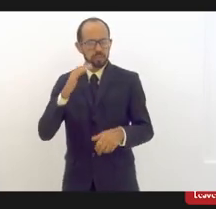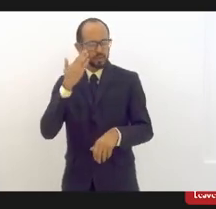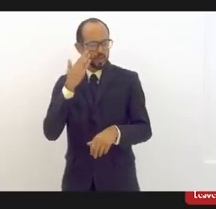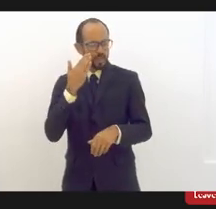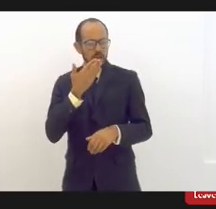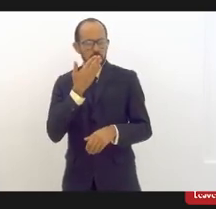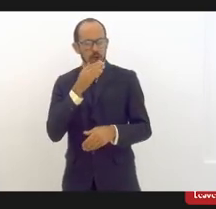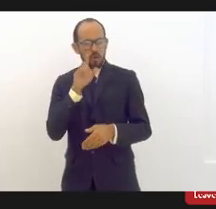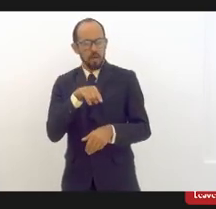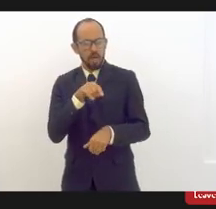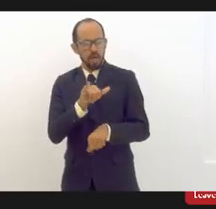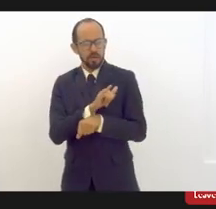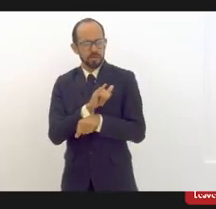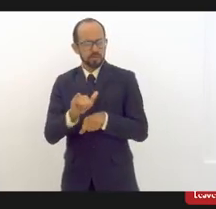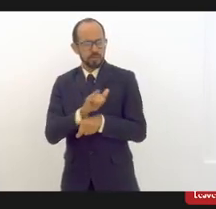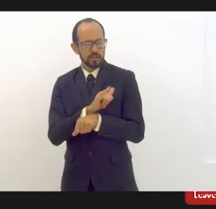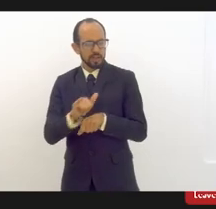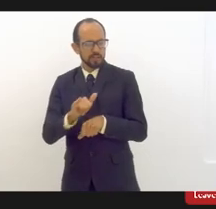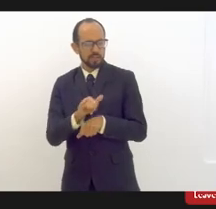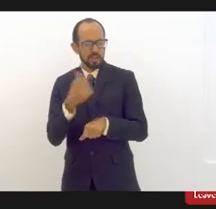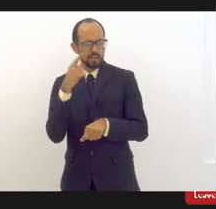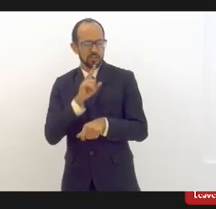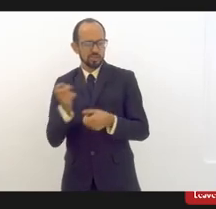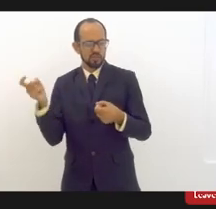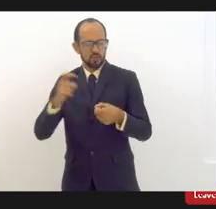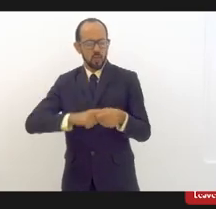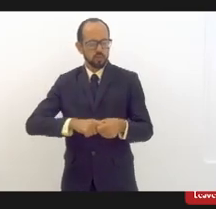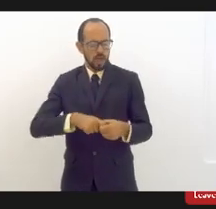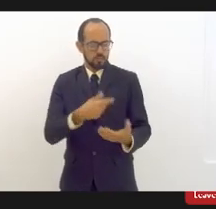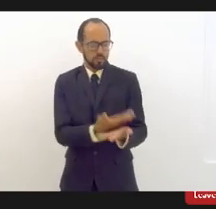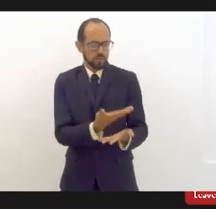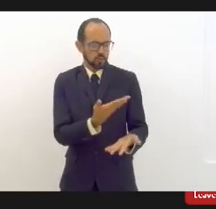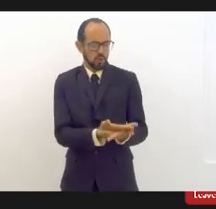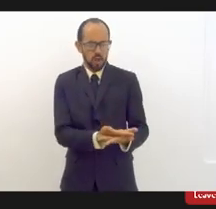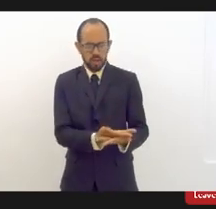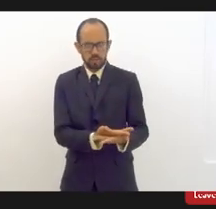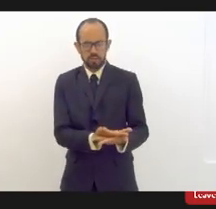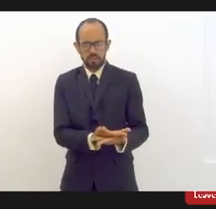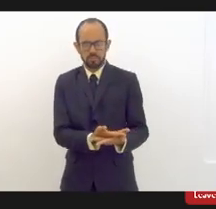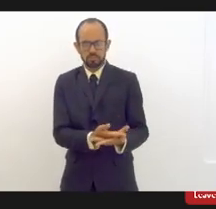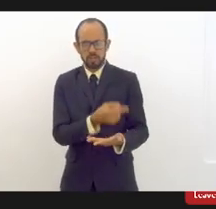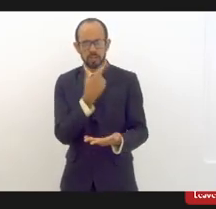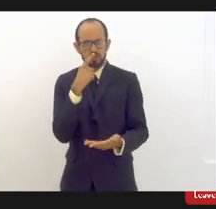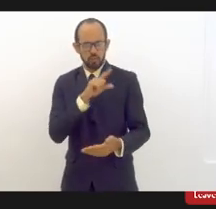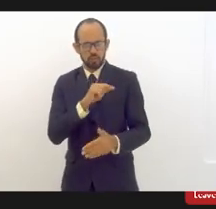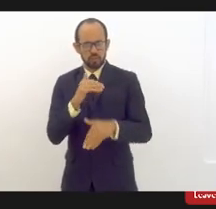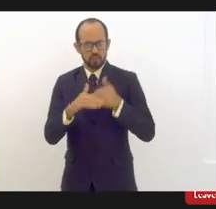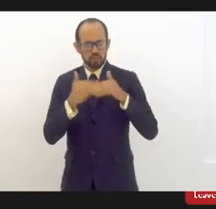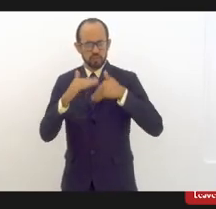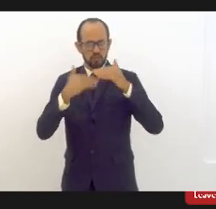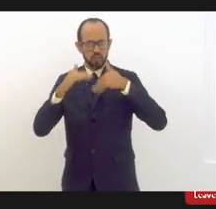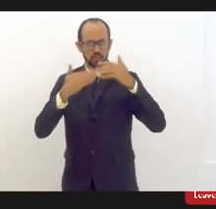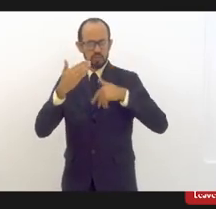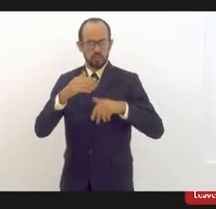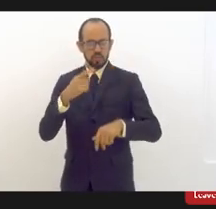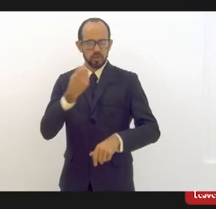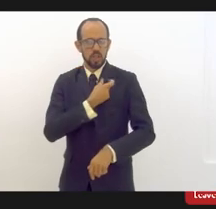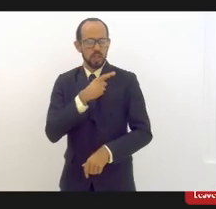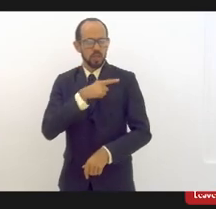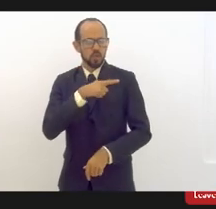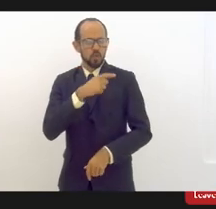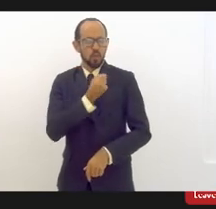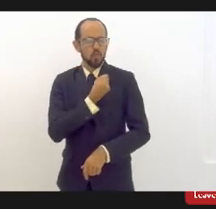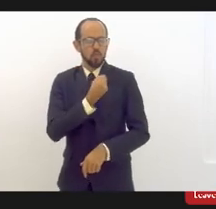as estratégias para que esse aluno retornasse à escola, né? E para que isso caminhasse, a gente tem um índice aí que